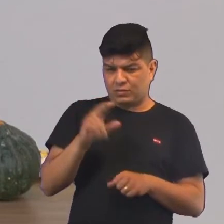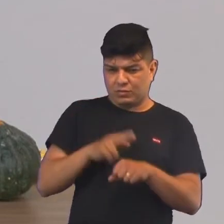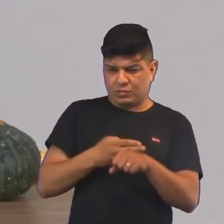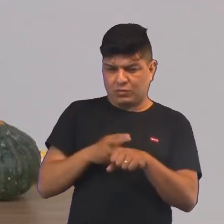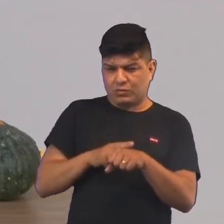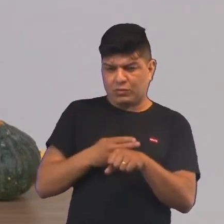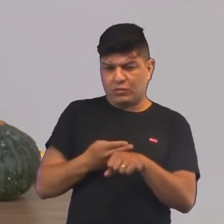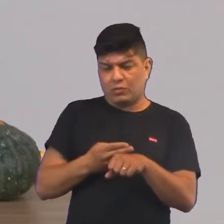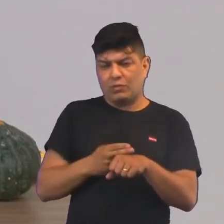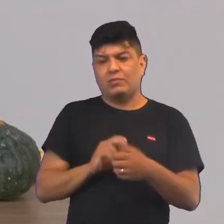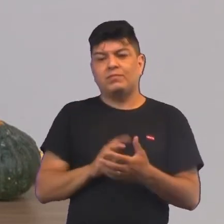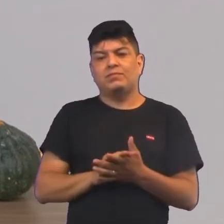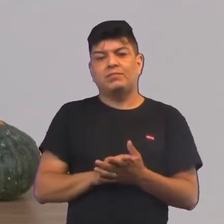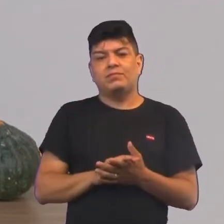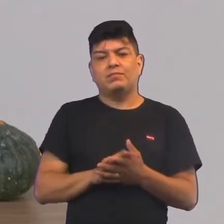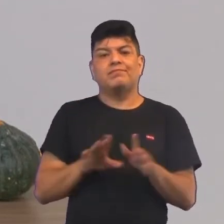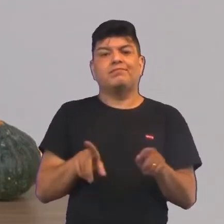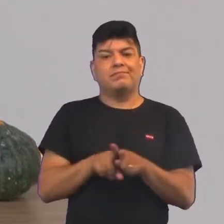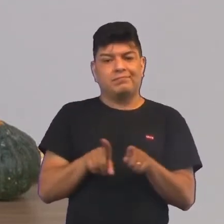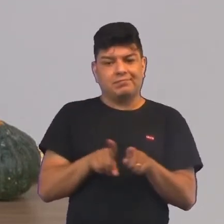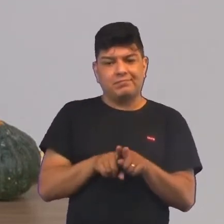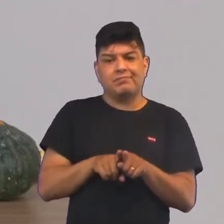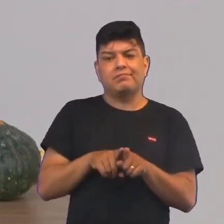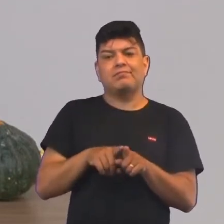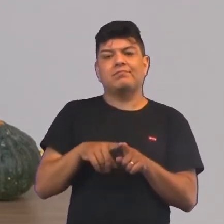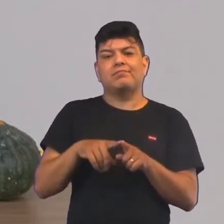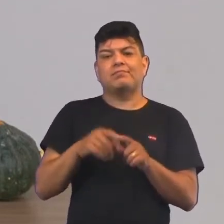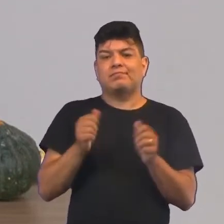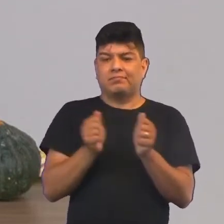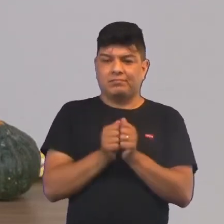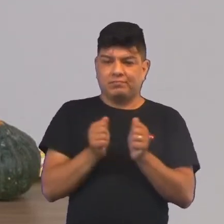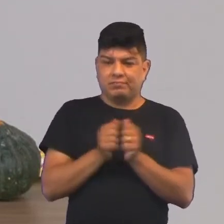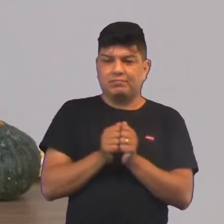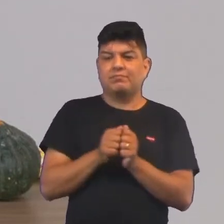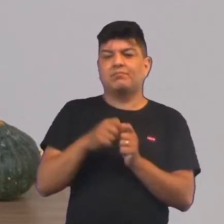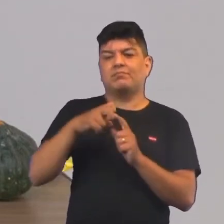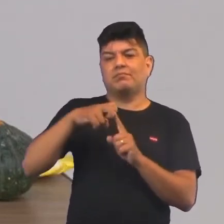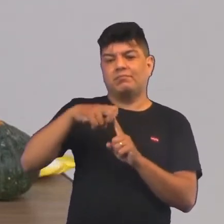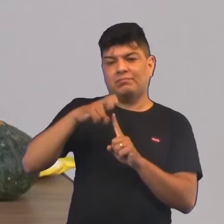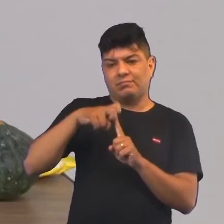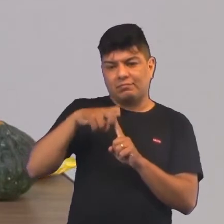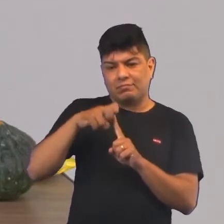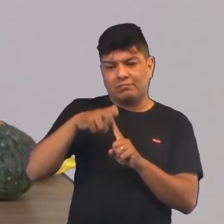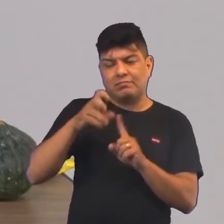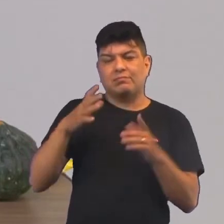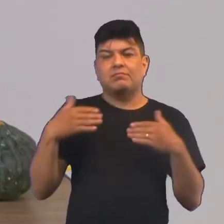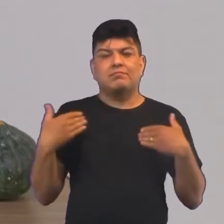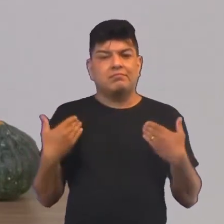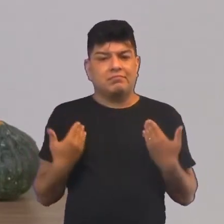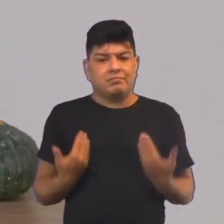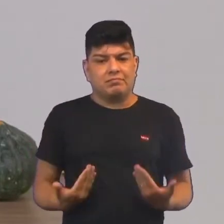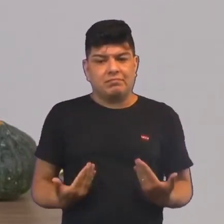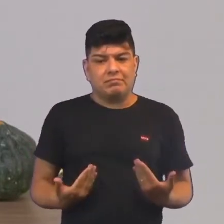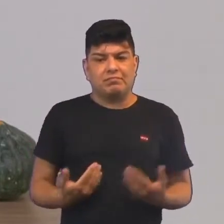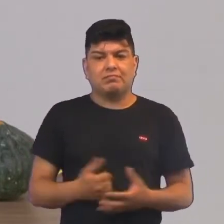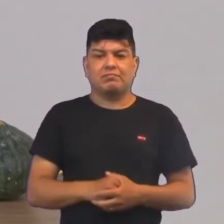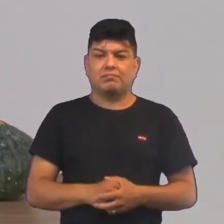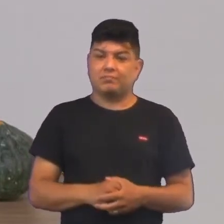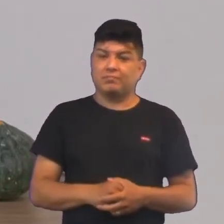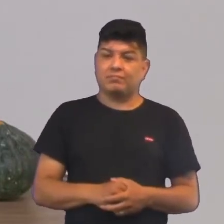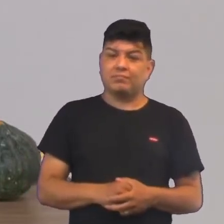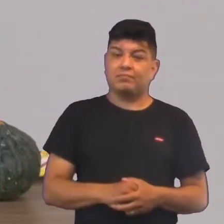com cobertura e ainda escolheu também para acompanhar, né, a sua refeição é